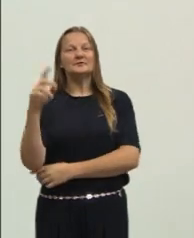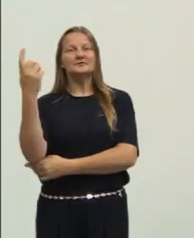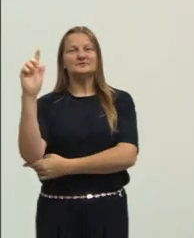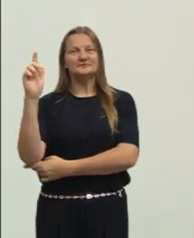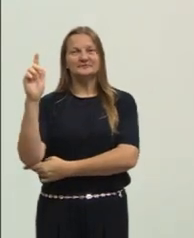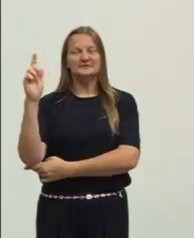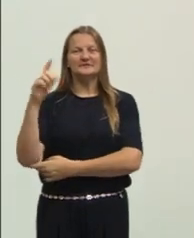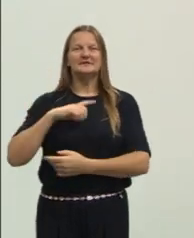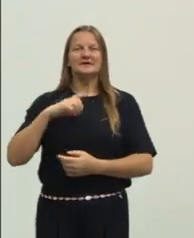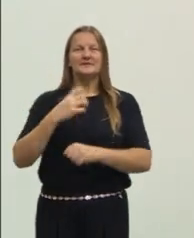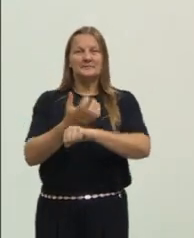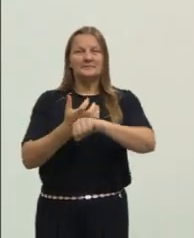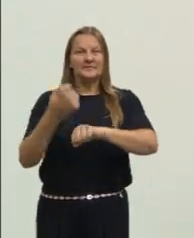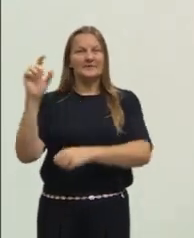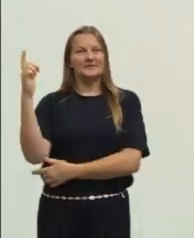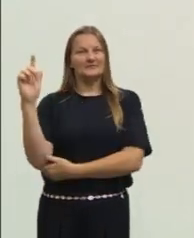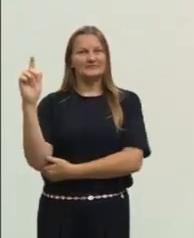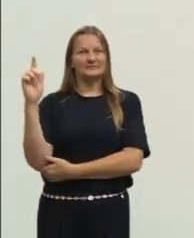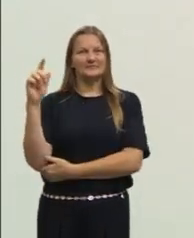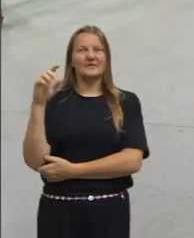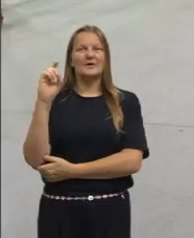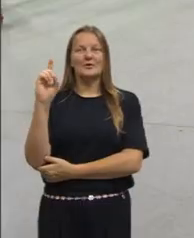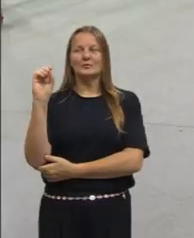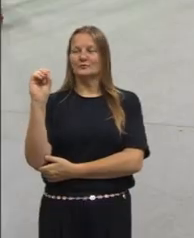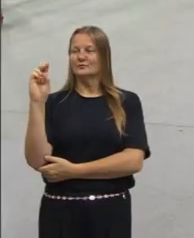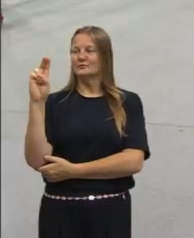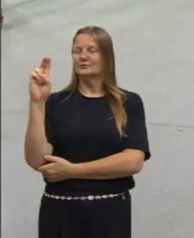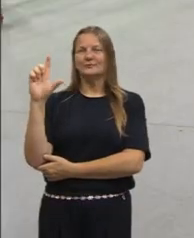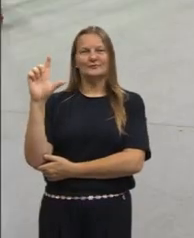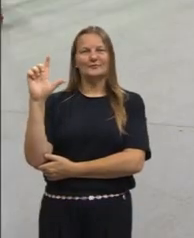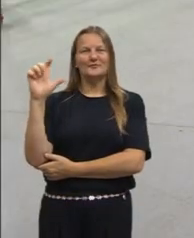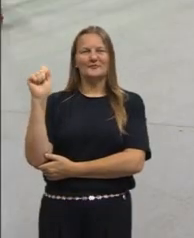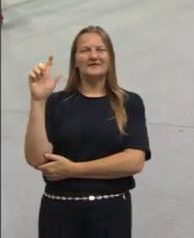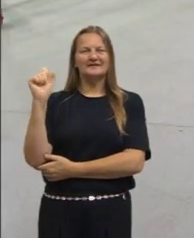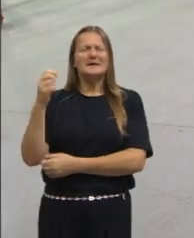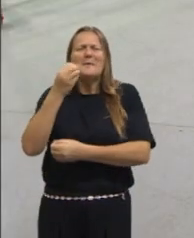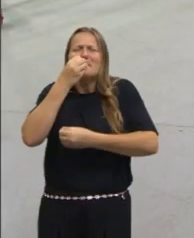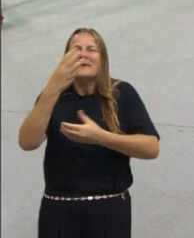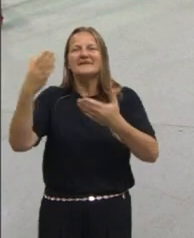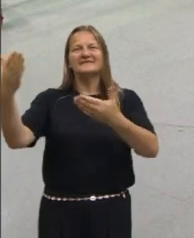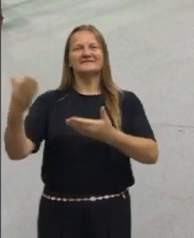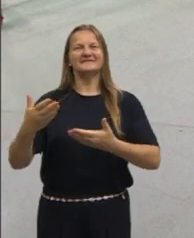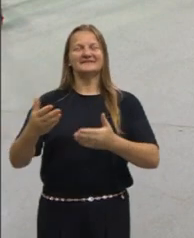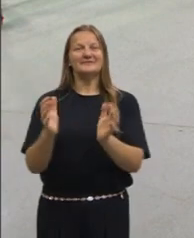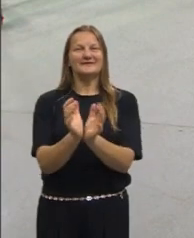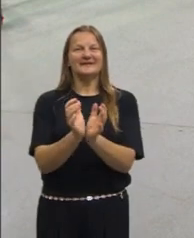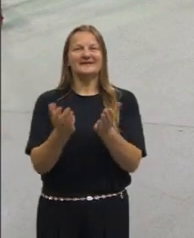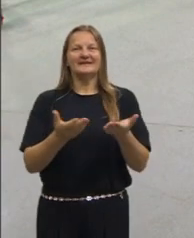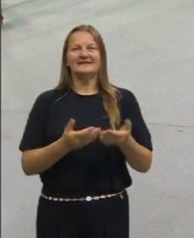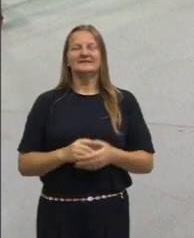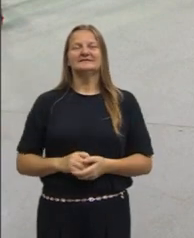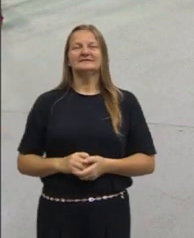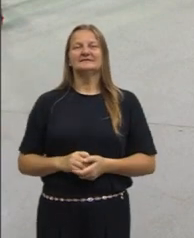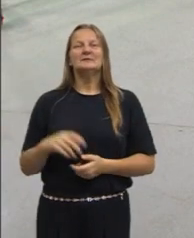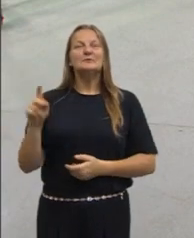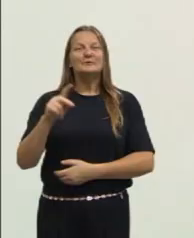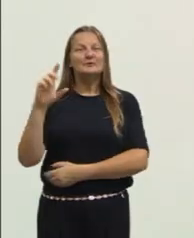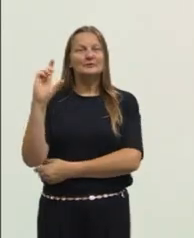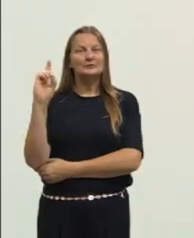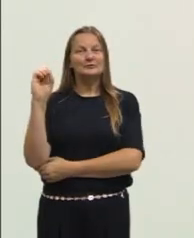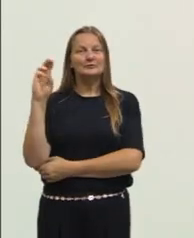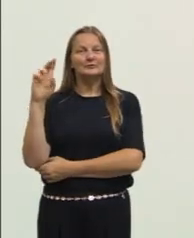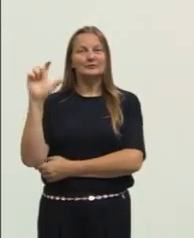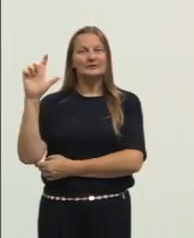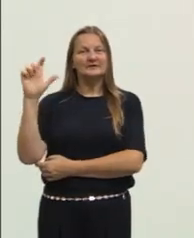componente curricular de geografia professor Douglas seja bem-vindo Professor obrigado meus colegas então eu sou professor Douglas Douglas Machado